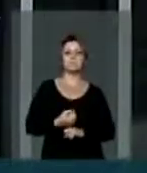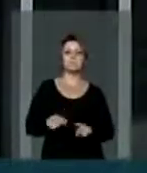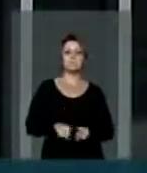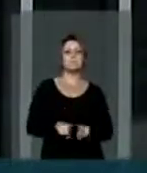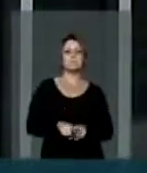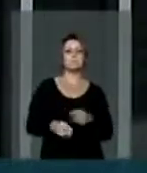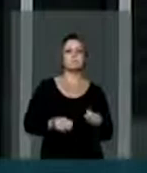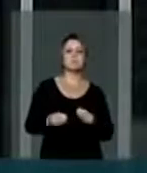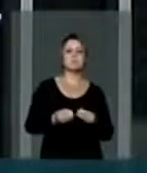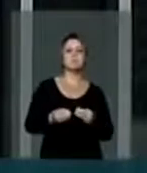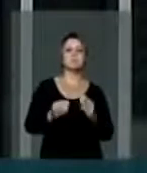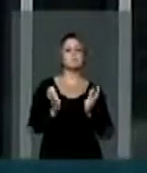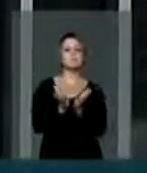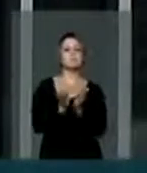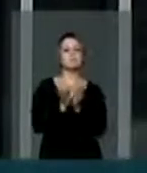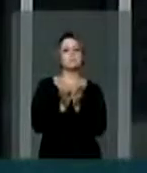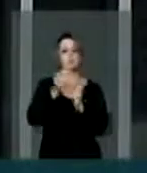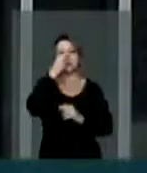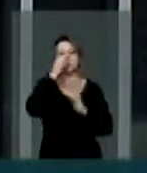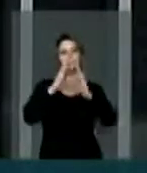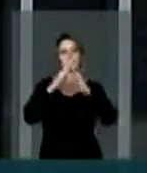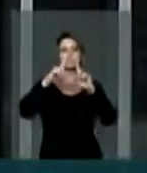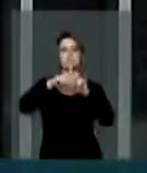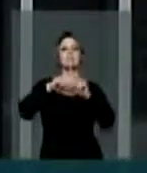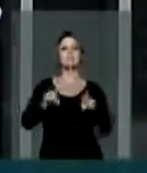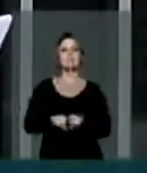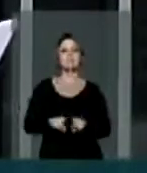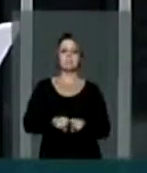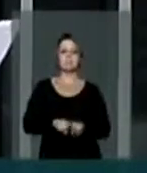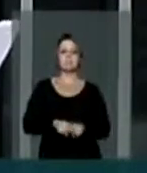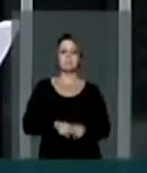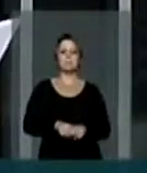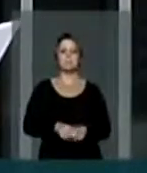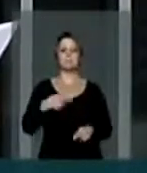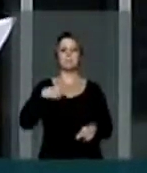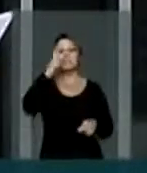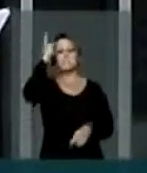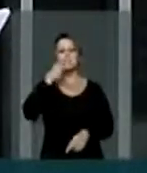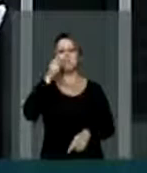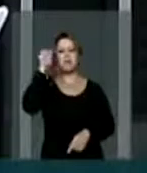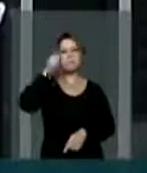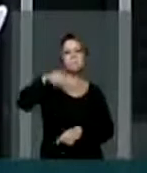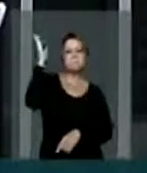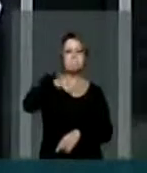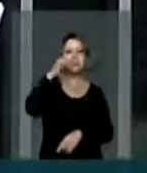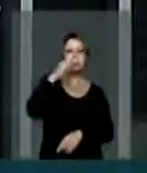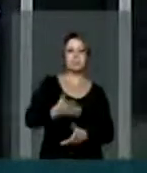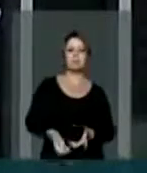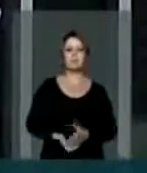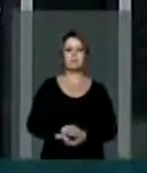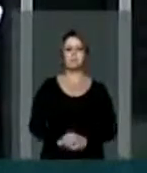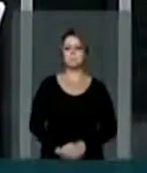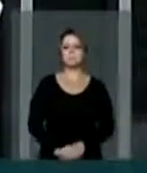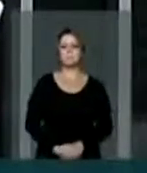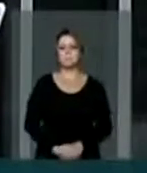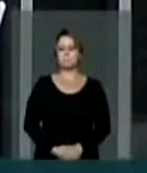pelas instituições religiosas. As igrejas que tanto são apedrejadas pelos movimentos de psiquiatria